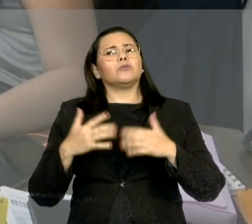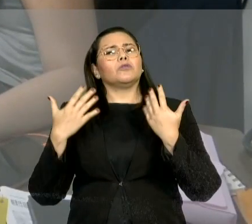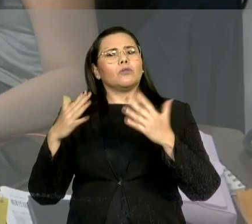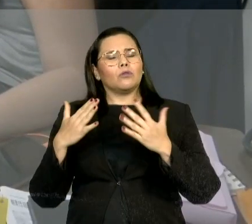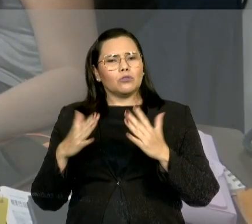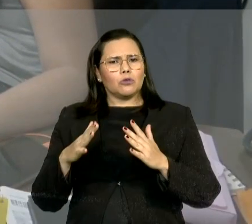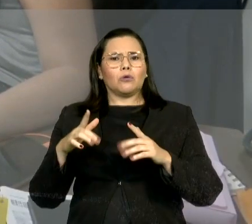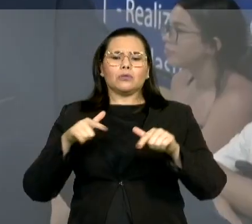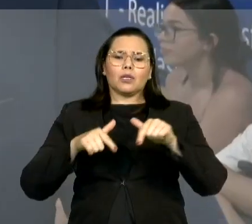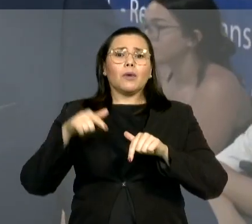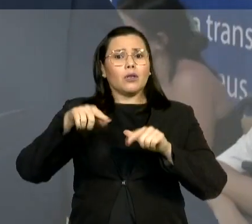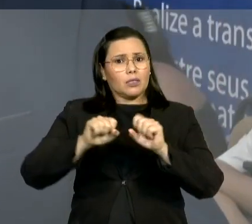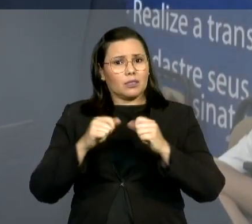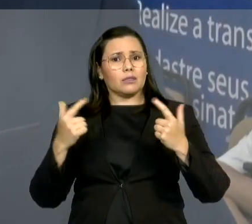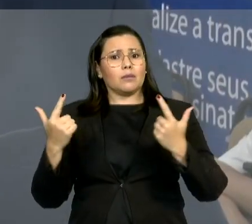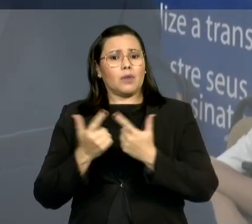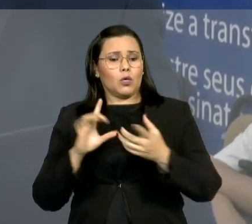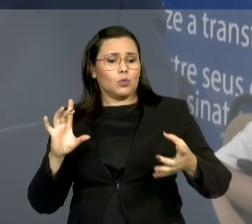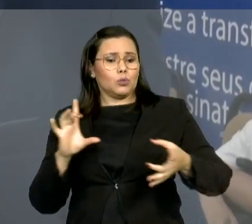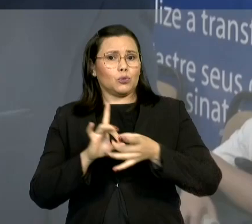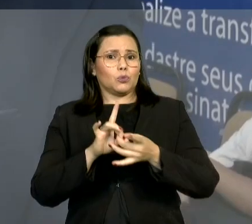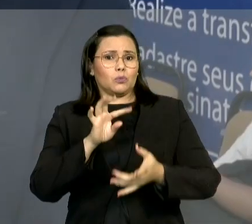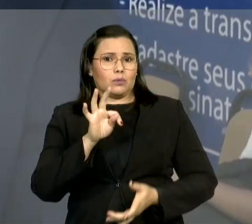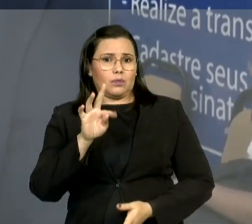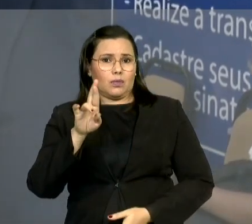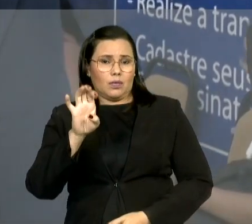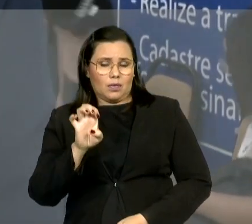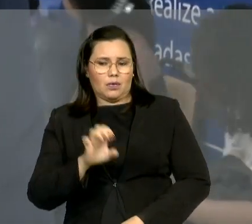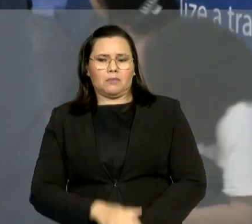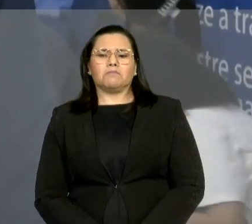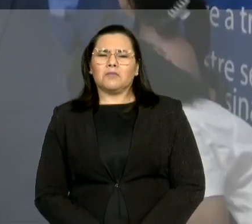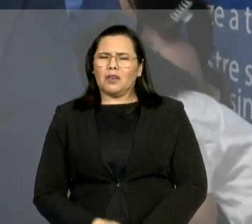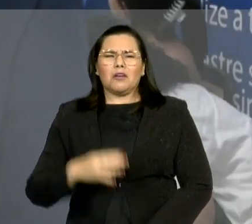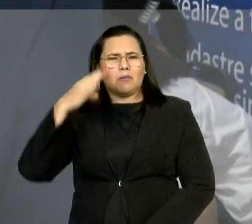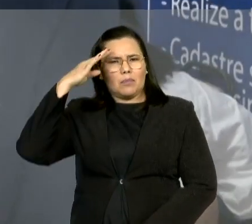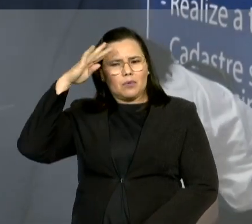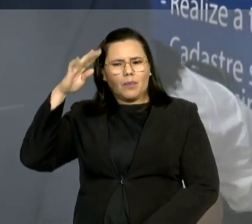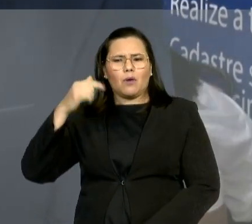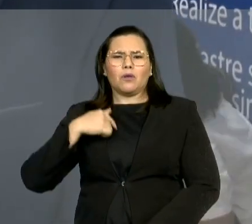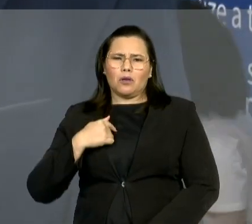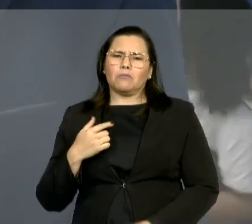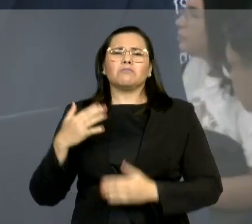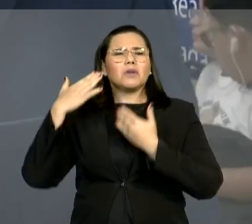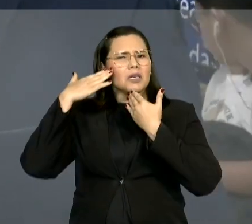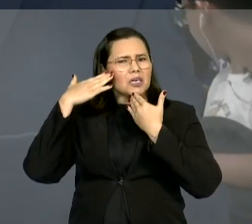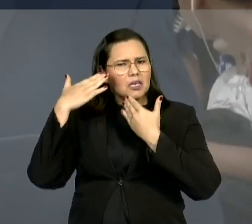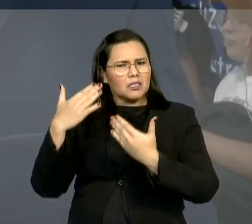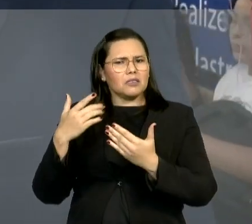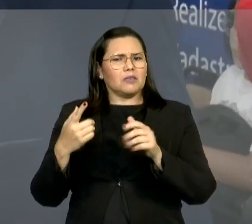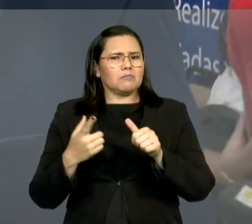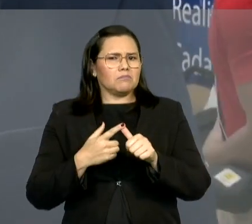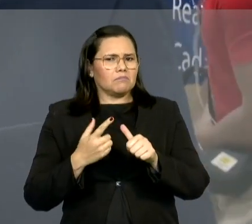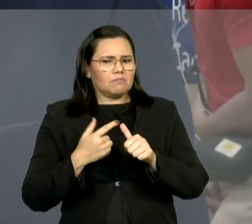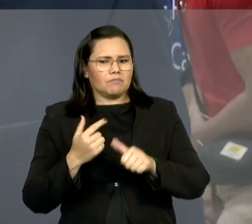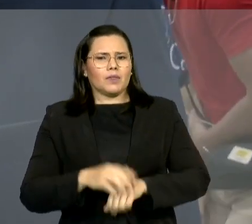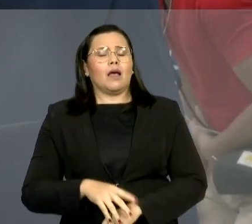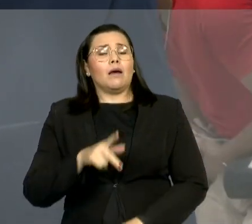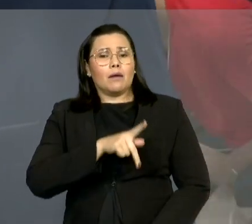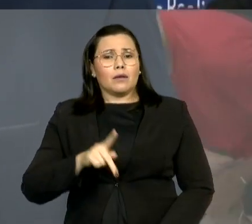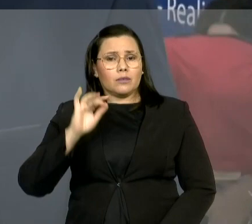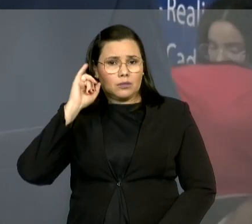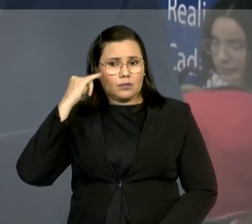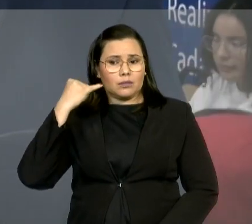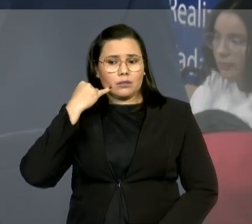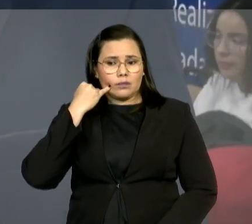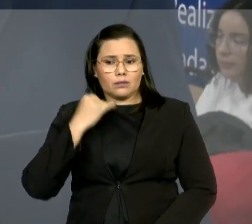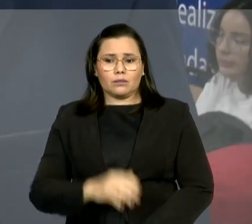com o Tribunal. Fundamental. Eu quero, inclusive, aproveitar aqui publicamente para agradecer, né, a presidente Iracema. Aqui